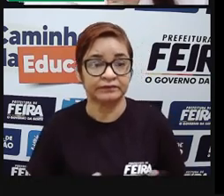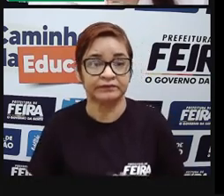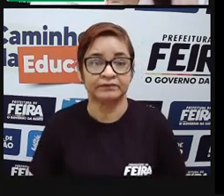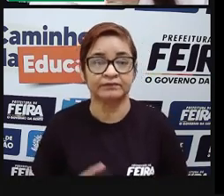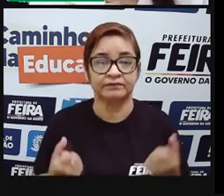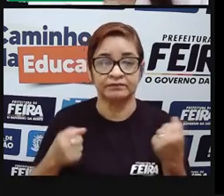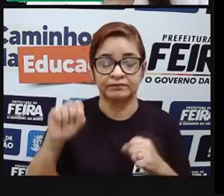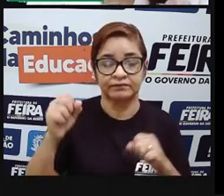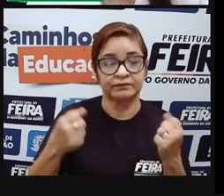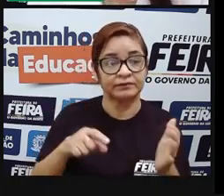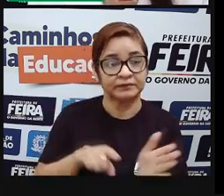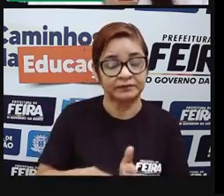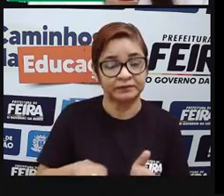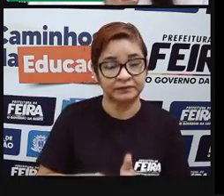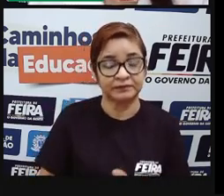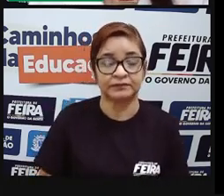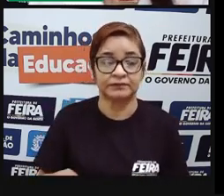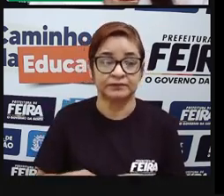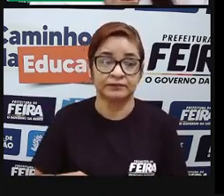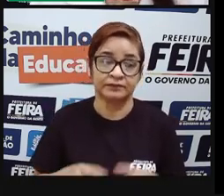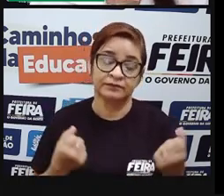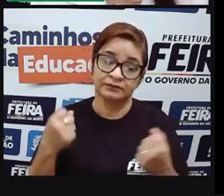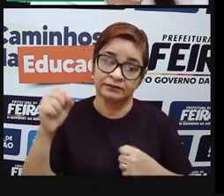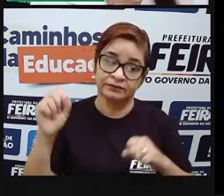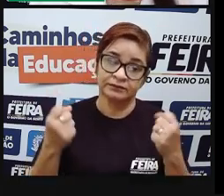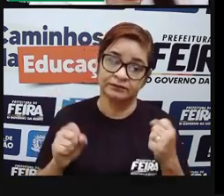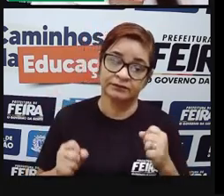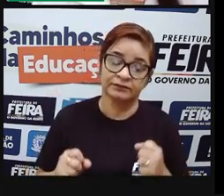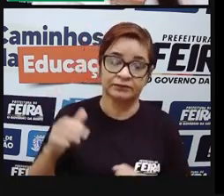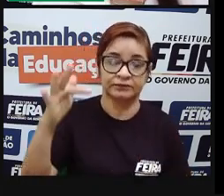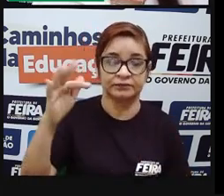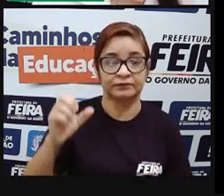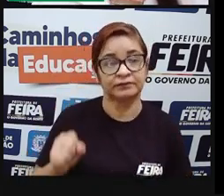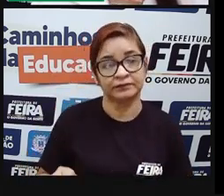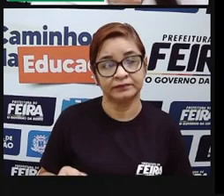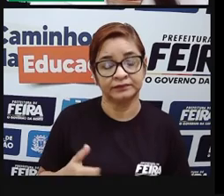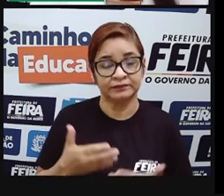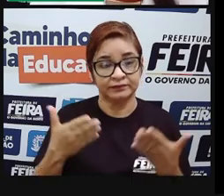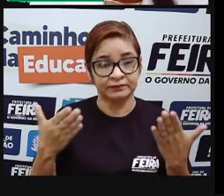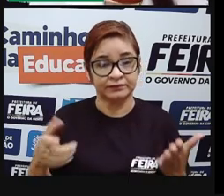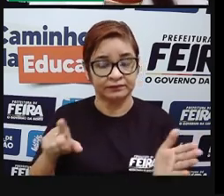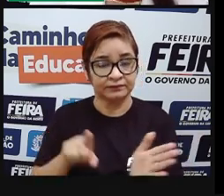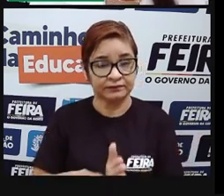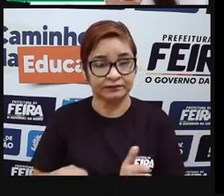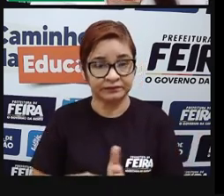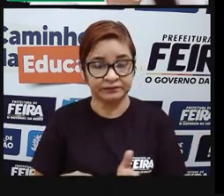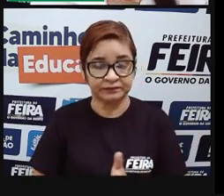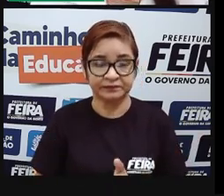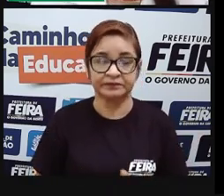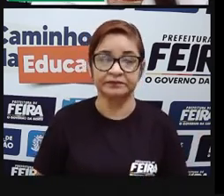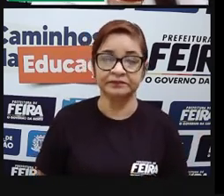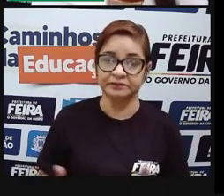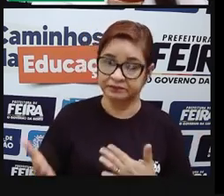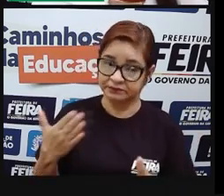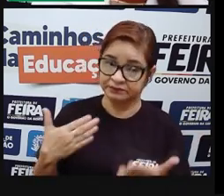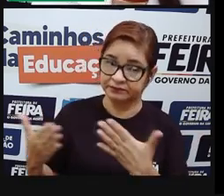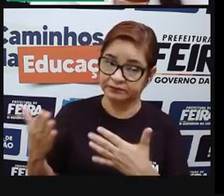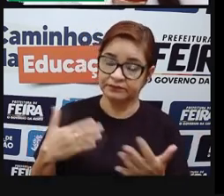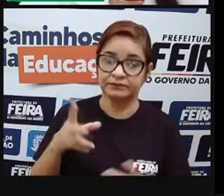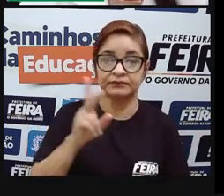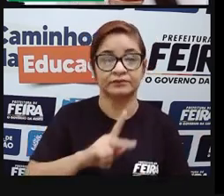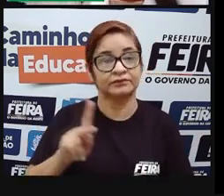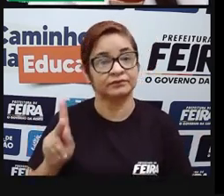em quais são as indústrias que tem na cidade de vocês então eu deixo a indicação para que vocês possam estar dialogando com os professores de